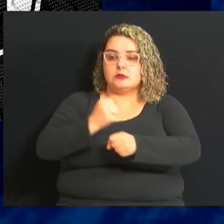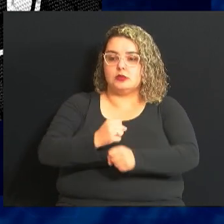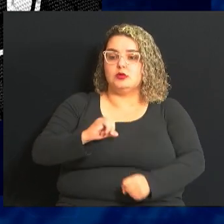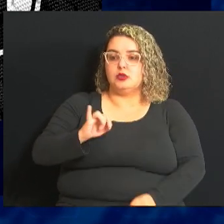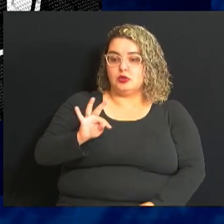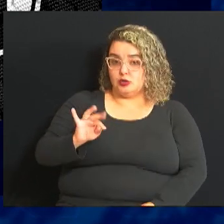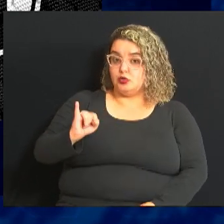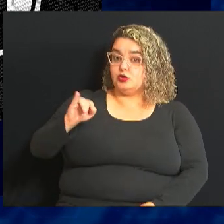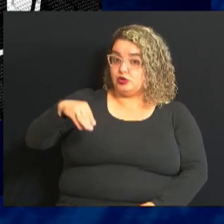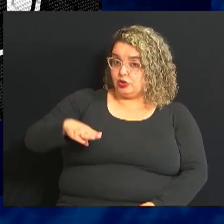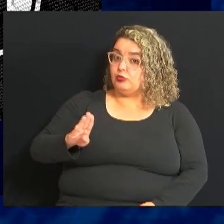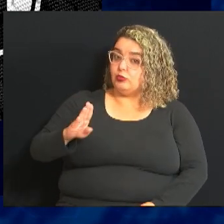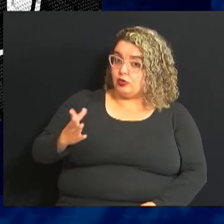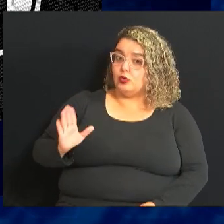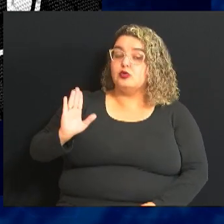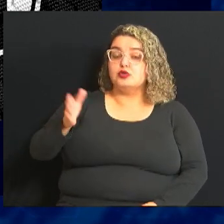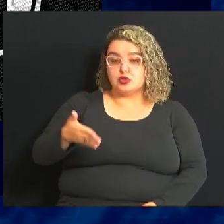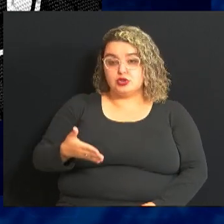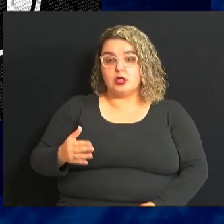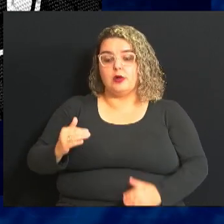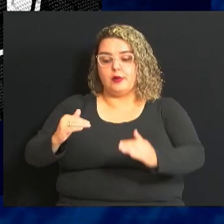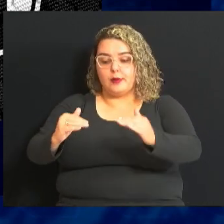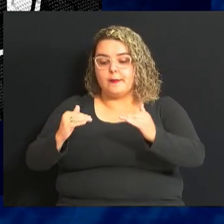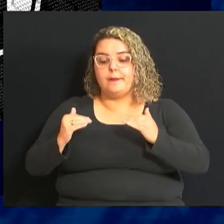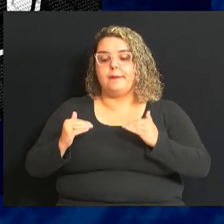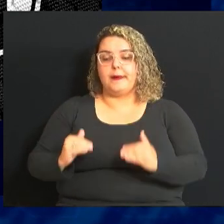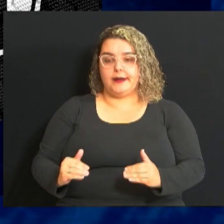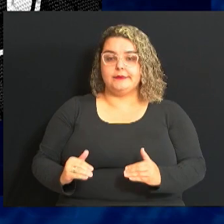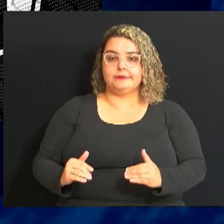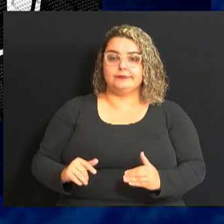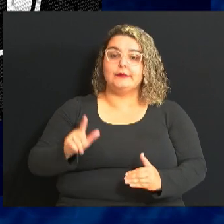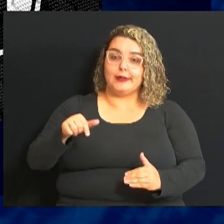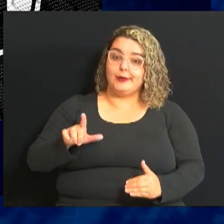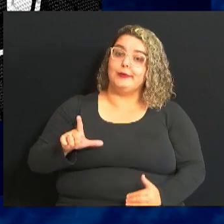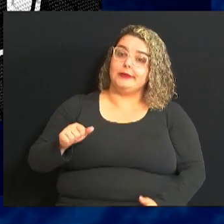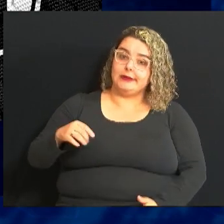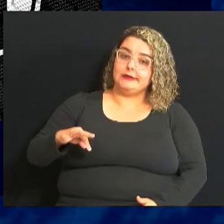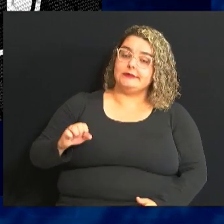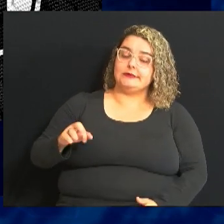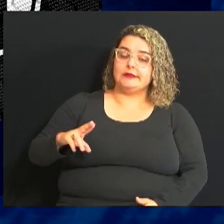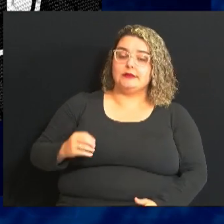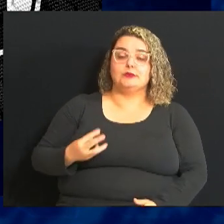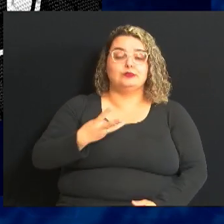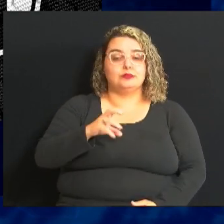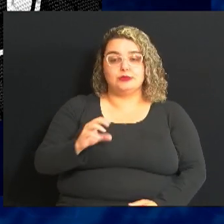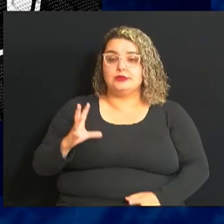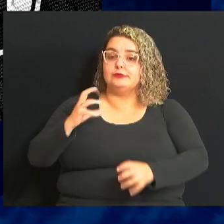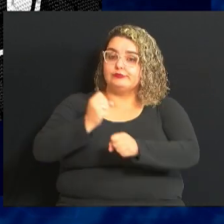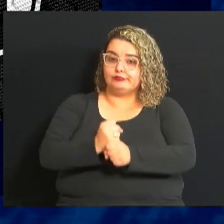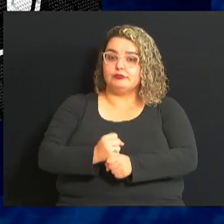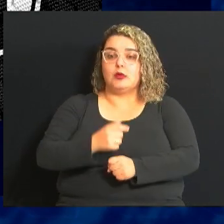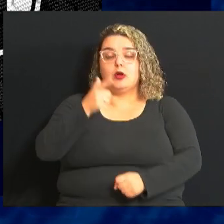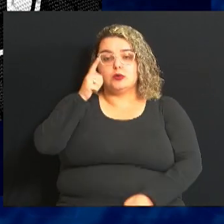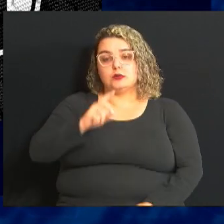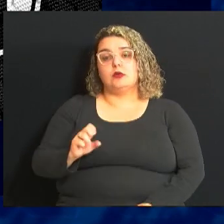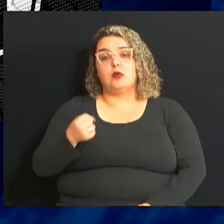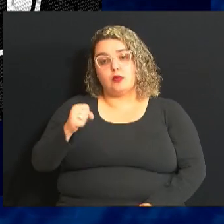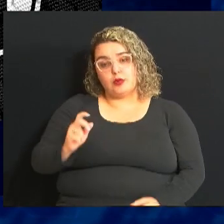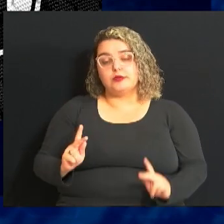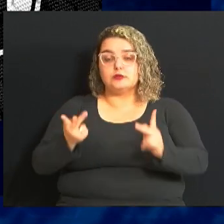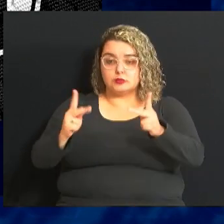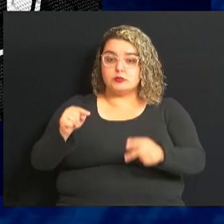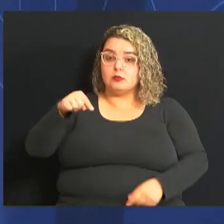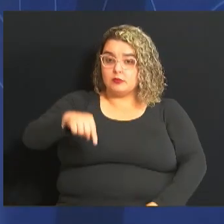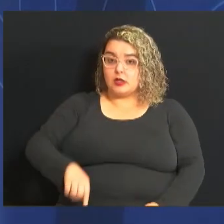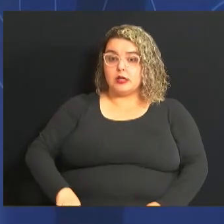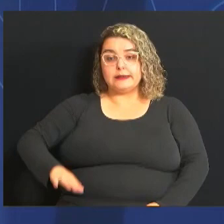da casa, já foram rebaixados, é o lanterna com apenas 30 pontos, conquistaram 8 vitórias. Para essa despedida